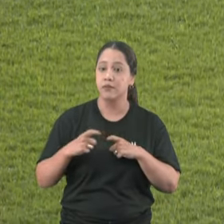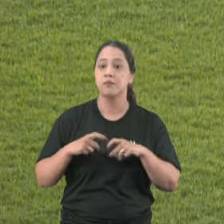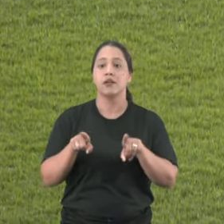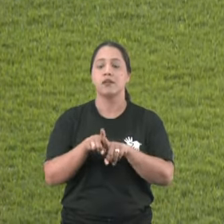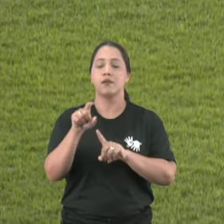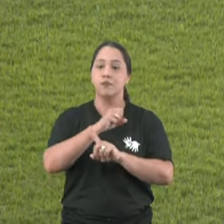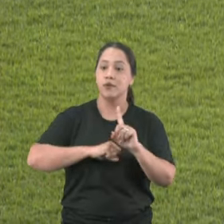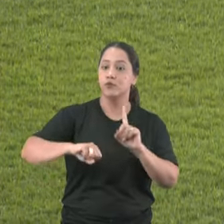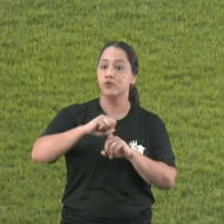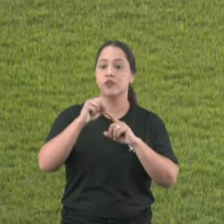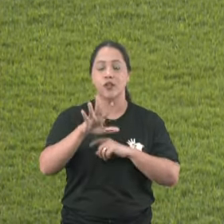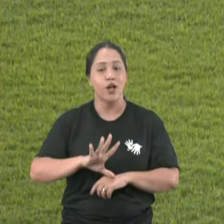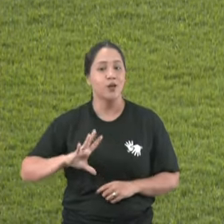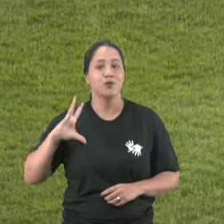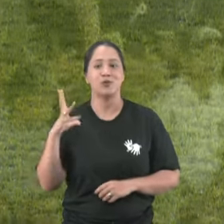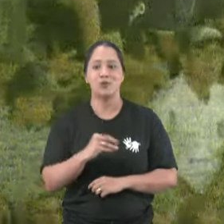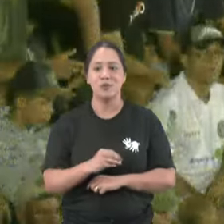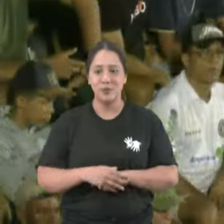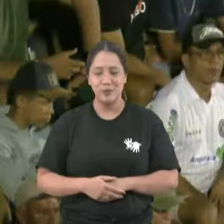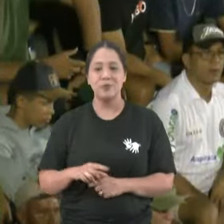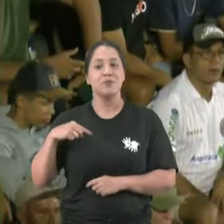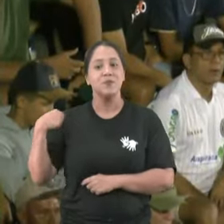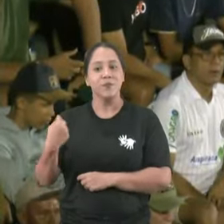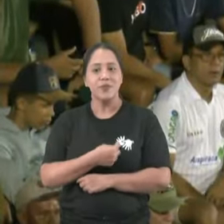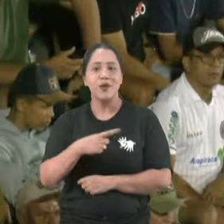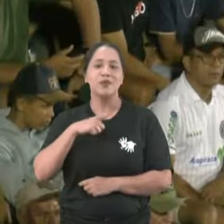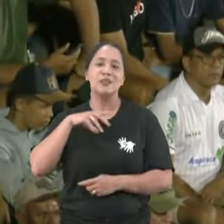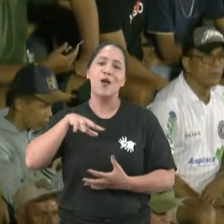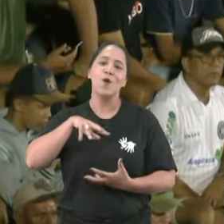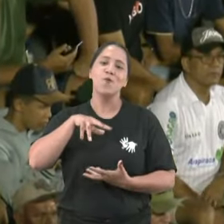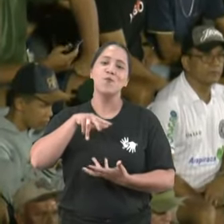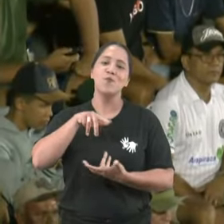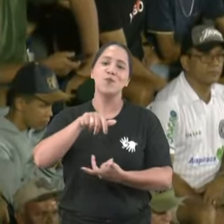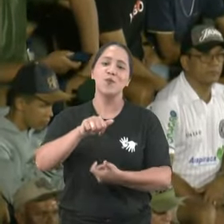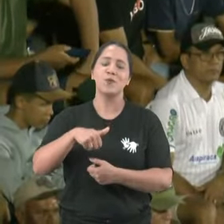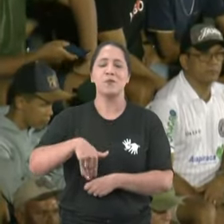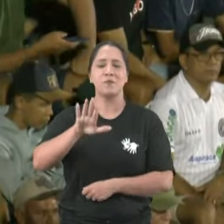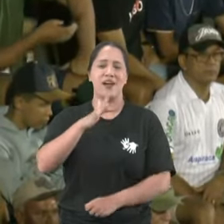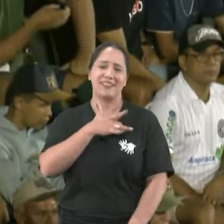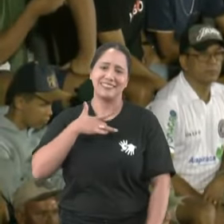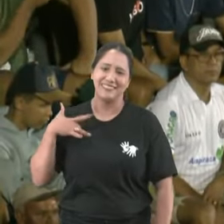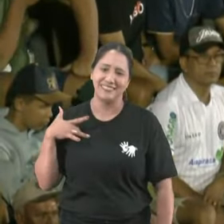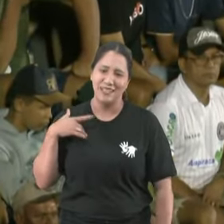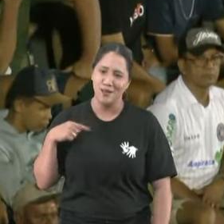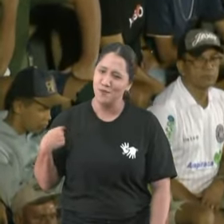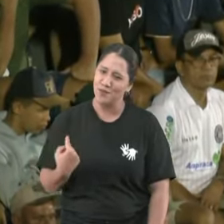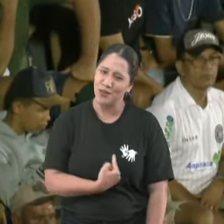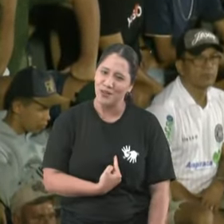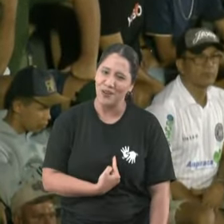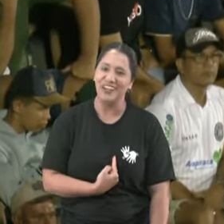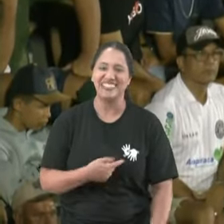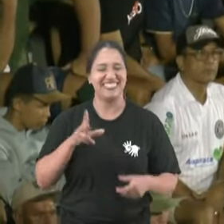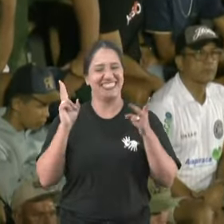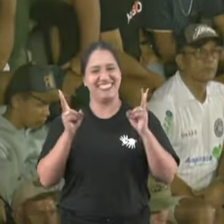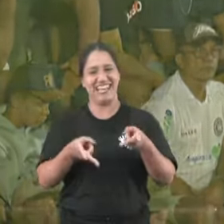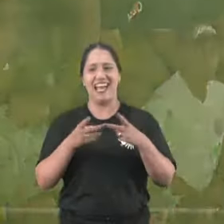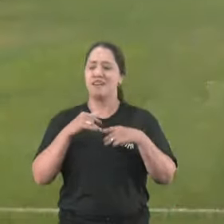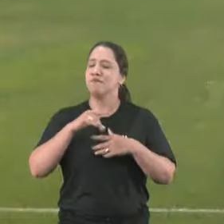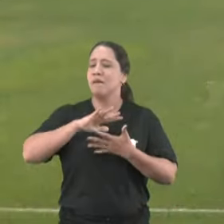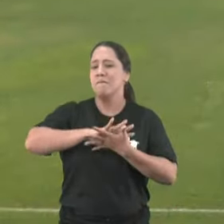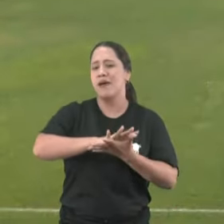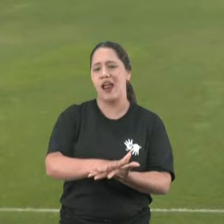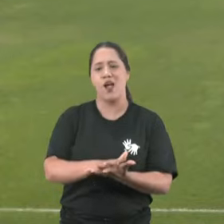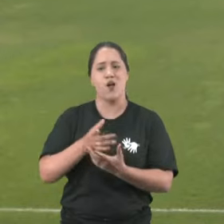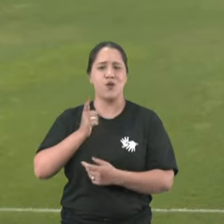sociedade como um todo, para que tenhamos um mundo mais saudável para todos nós, né? Sem preconceito,